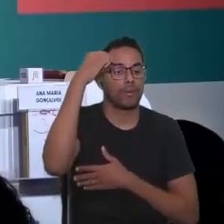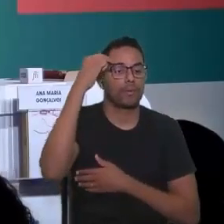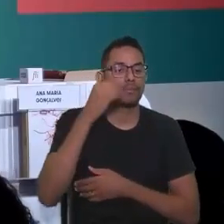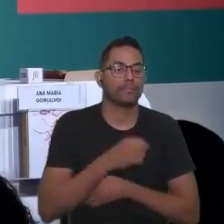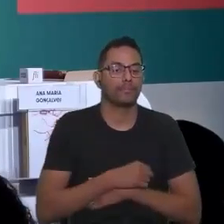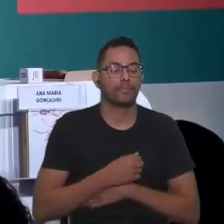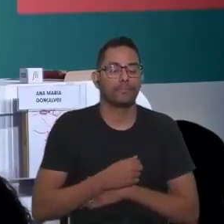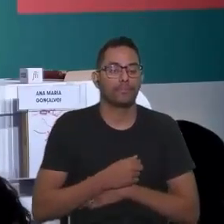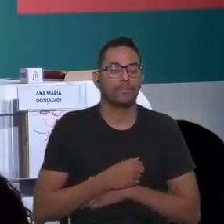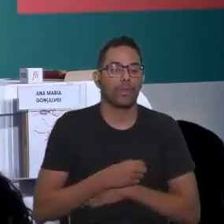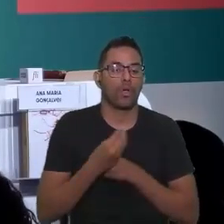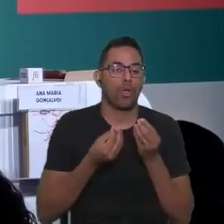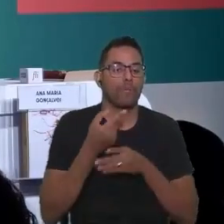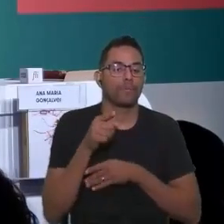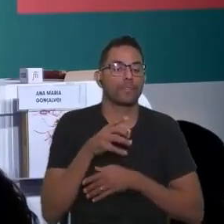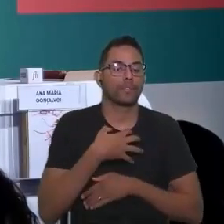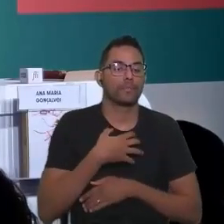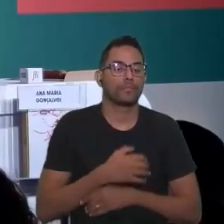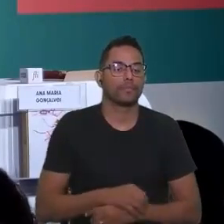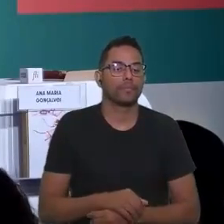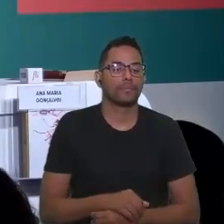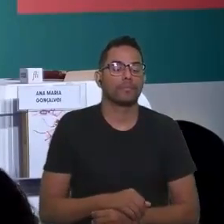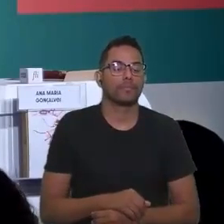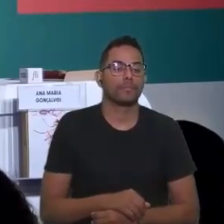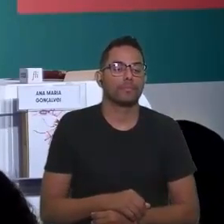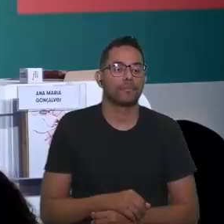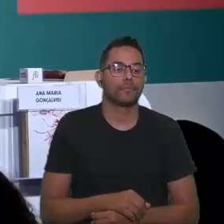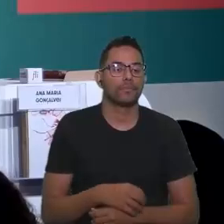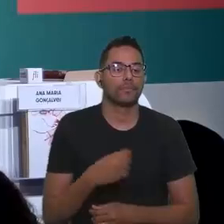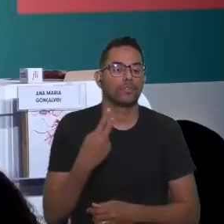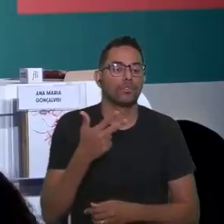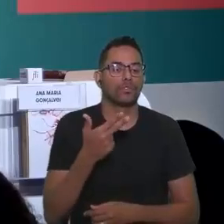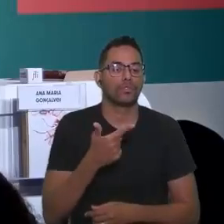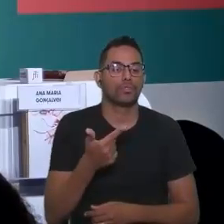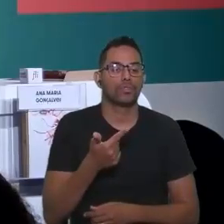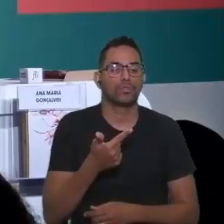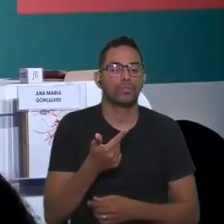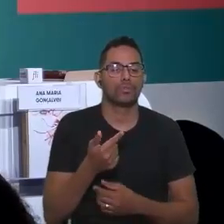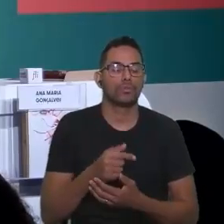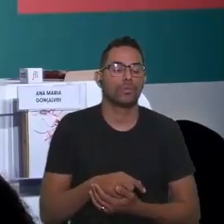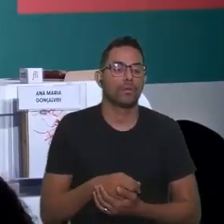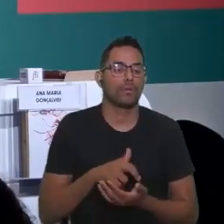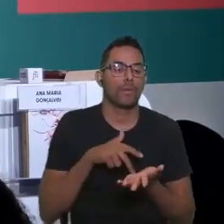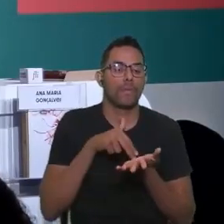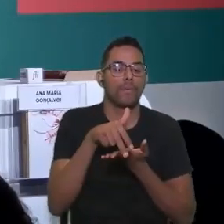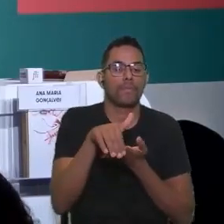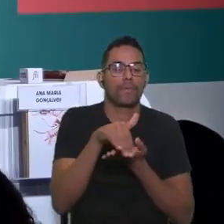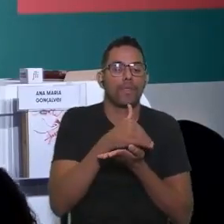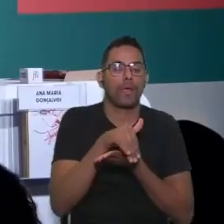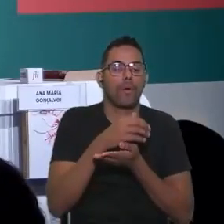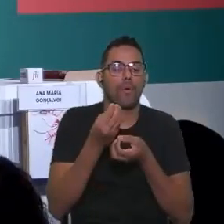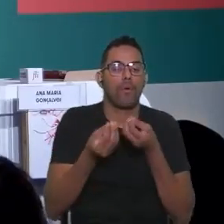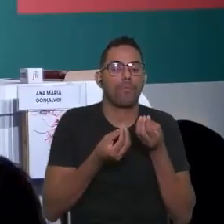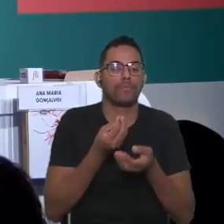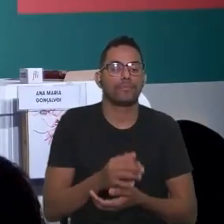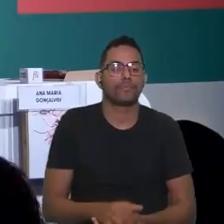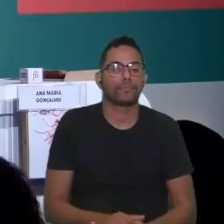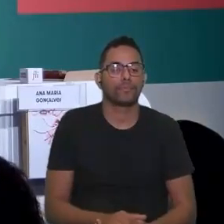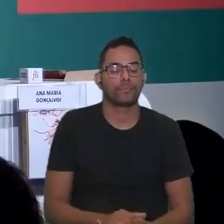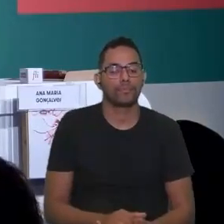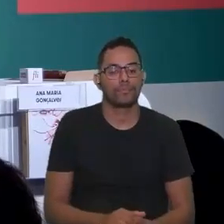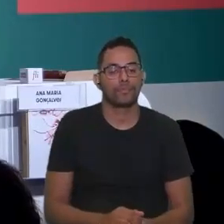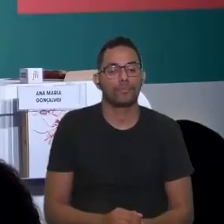memórias, etc. Como é que você se sentiu, né, no seu segundo épico, aí na Avenida?